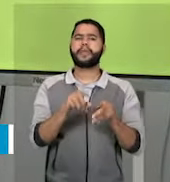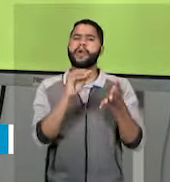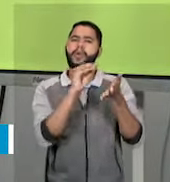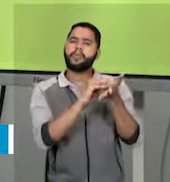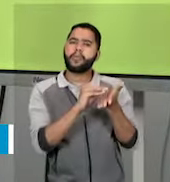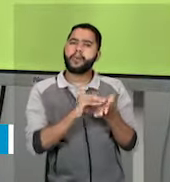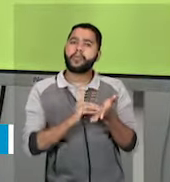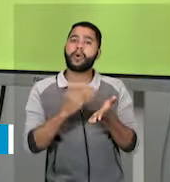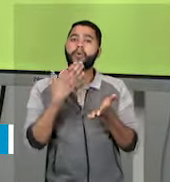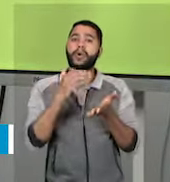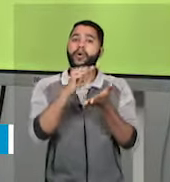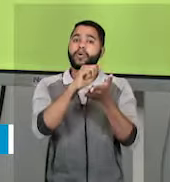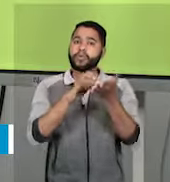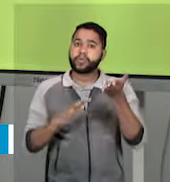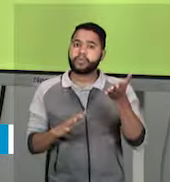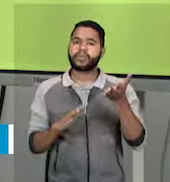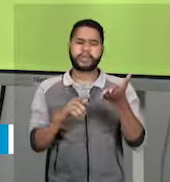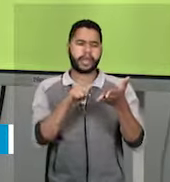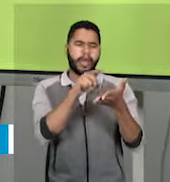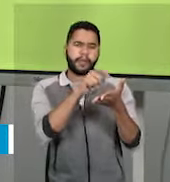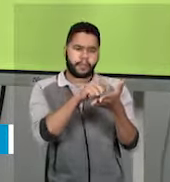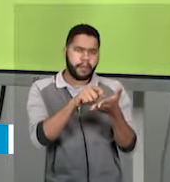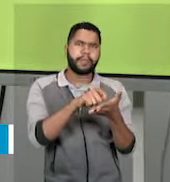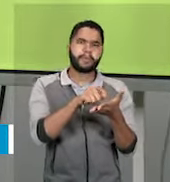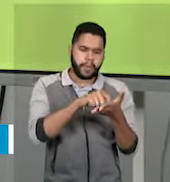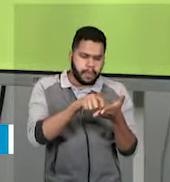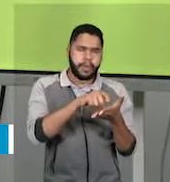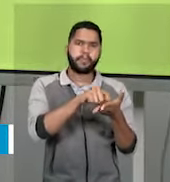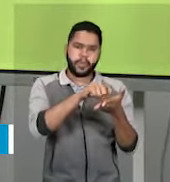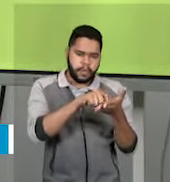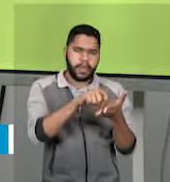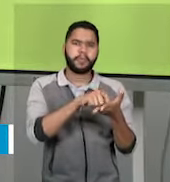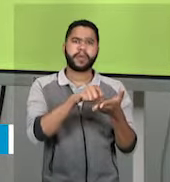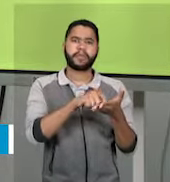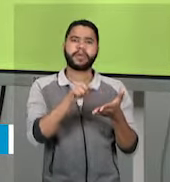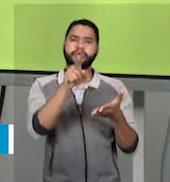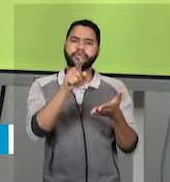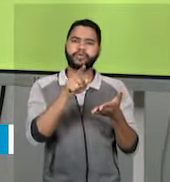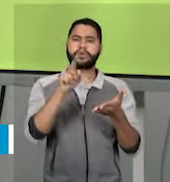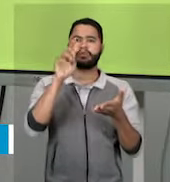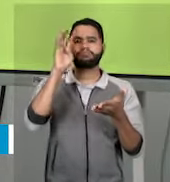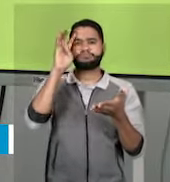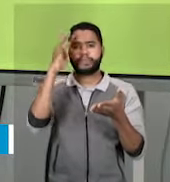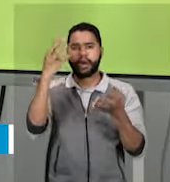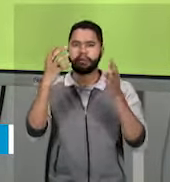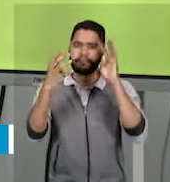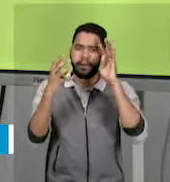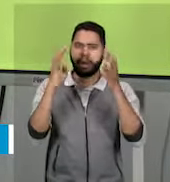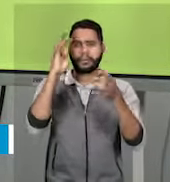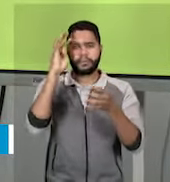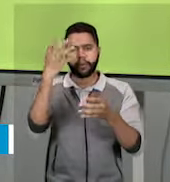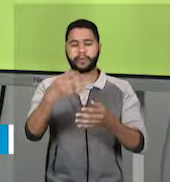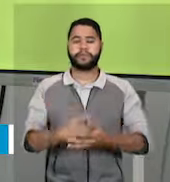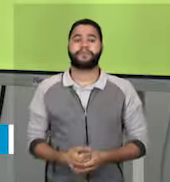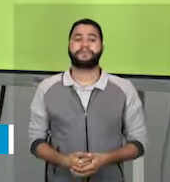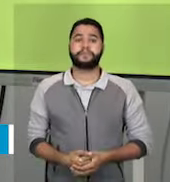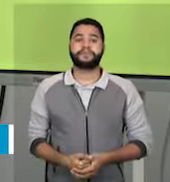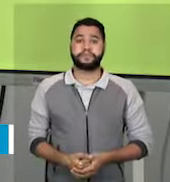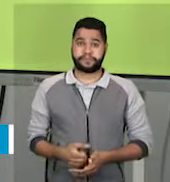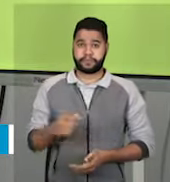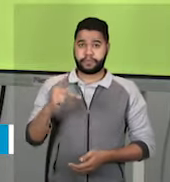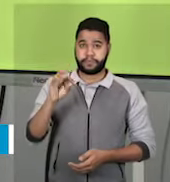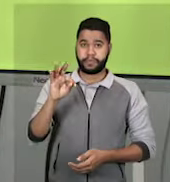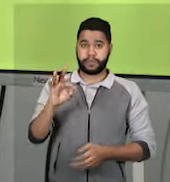as atividades que nós estivemos fazendo, para você já ir resolvendo essas atividades. Pegou o seu PET? Então vamos